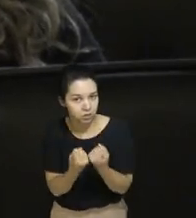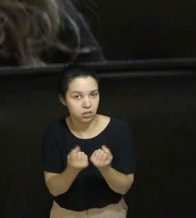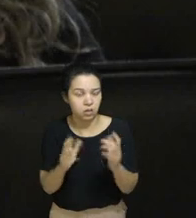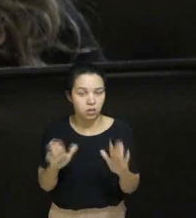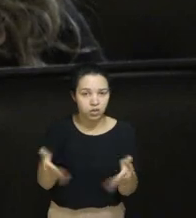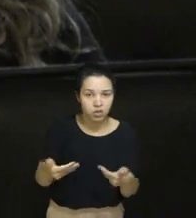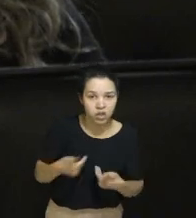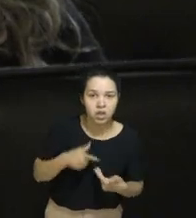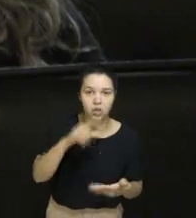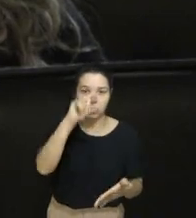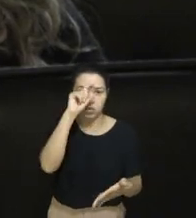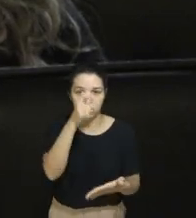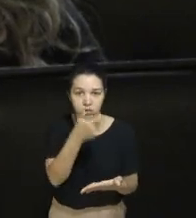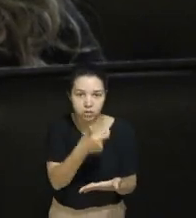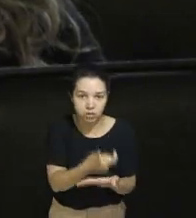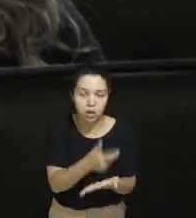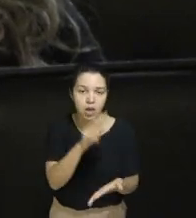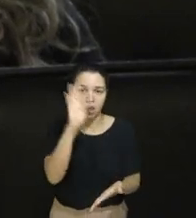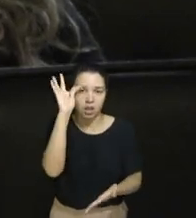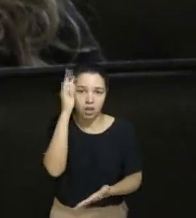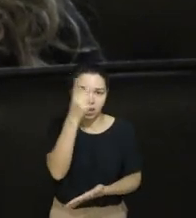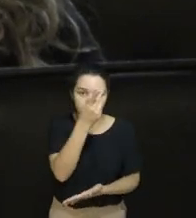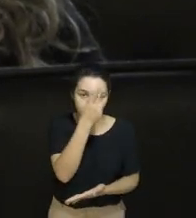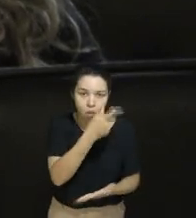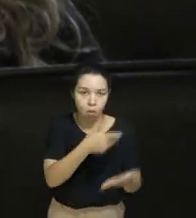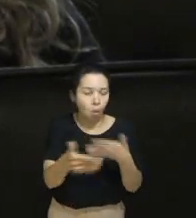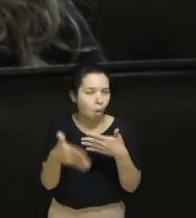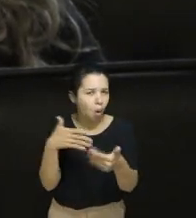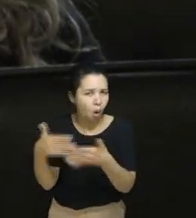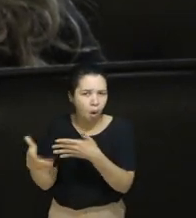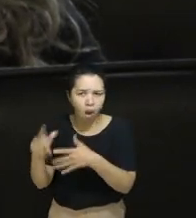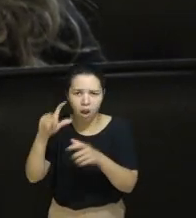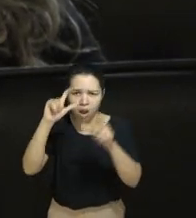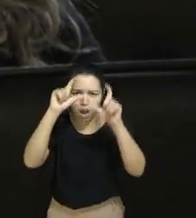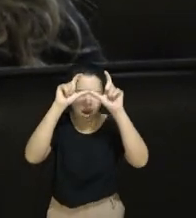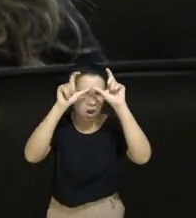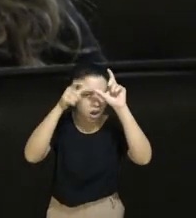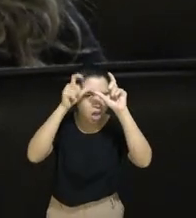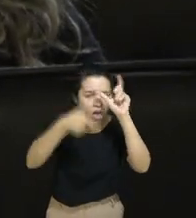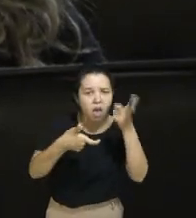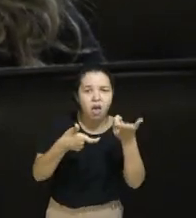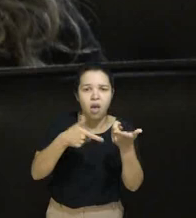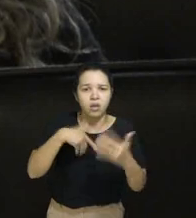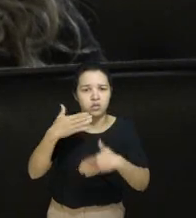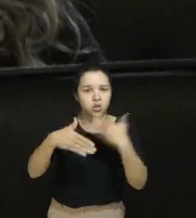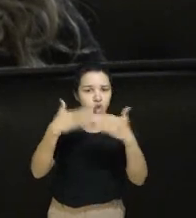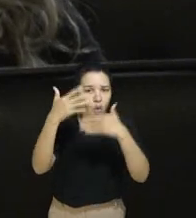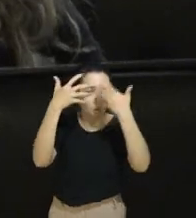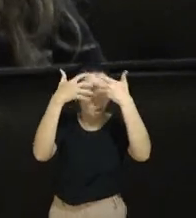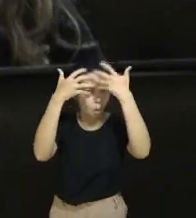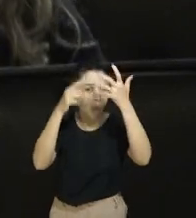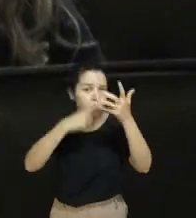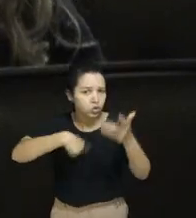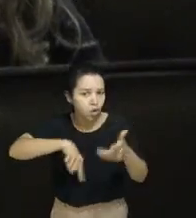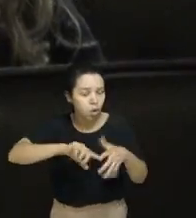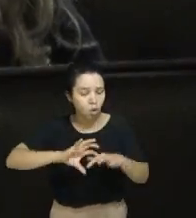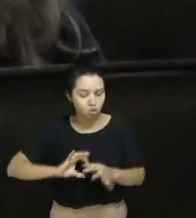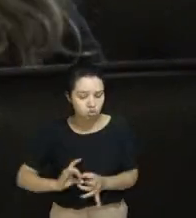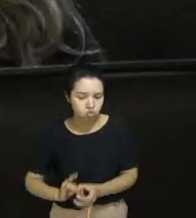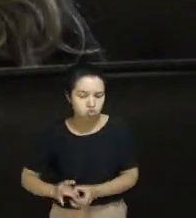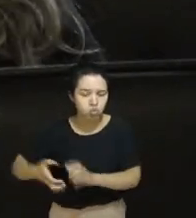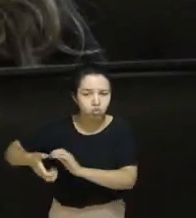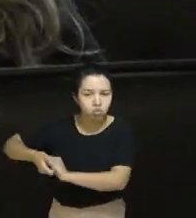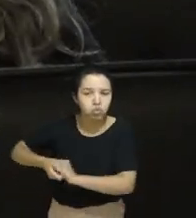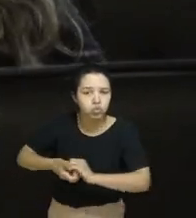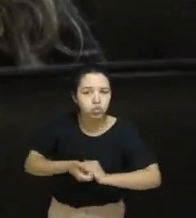de TDAH, seja qualquer transtorno do neurodesenvolvimento, mas a gente tem que estar de mãos dadas para